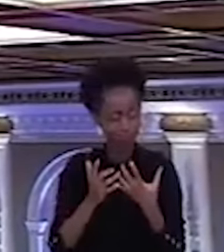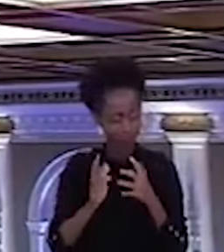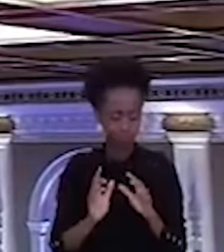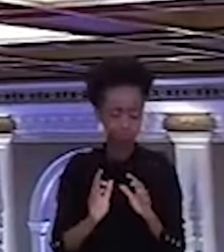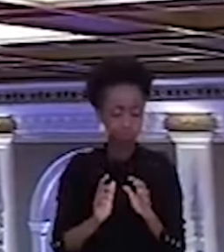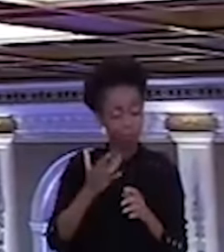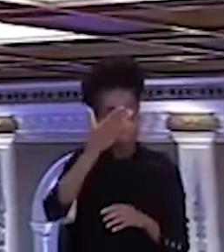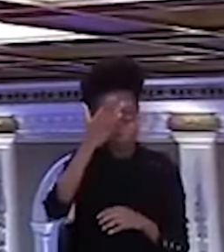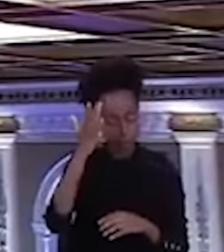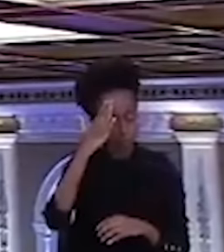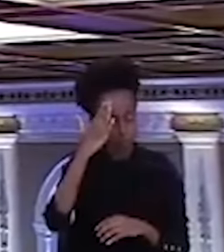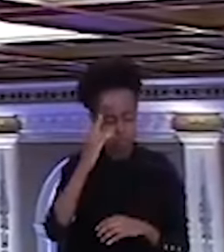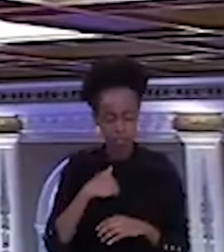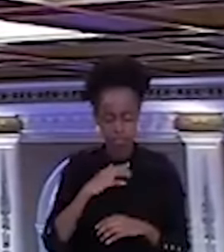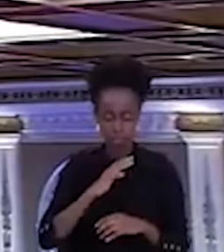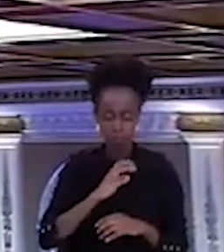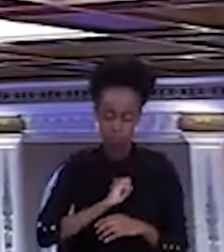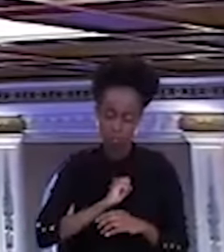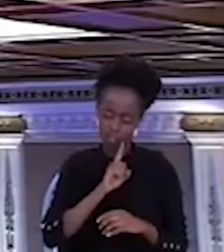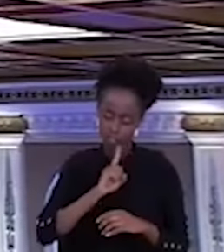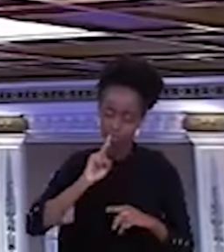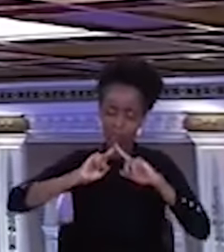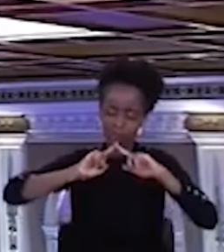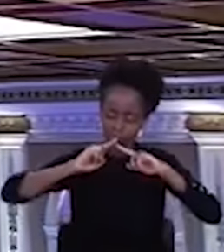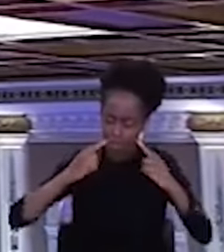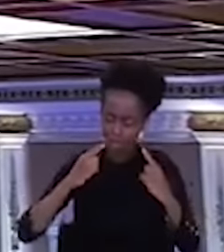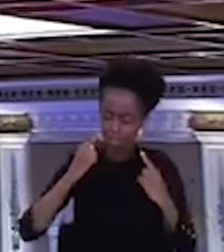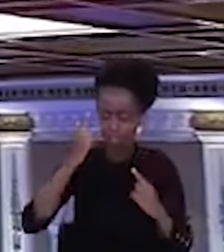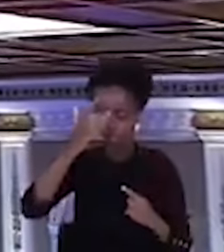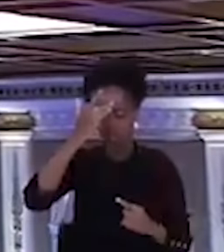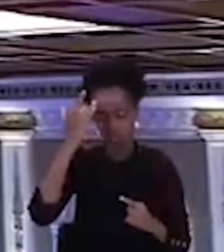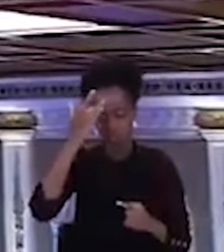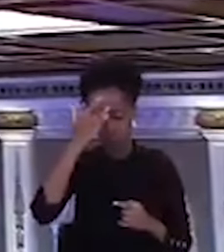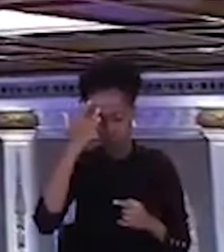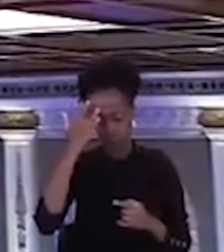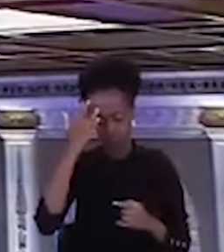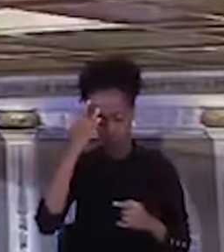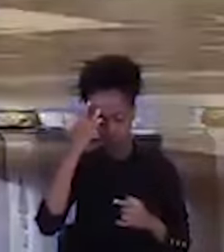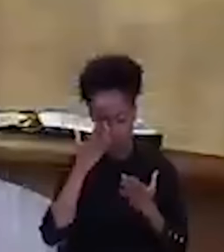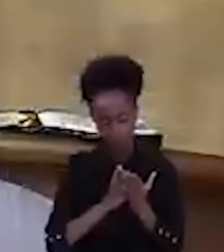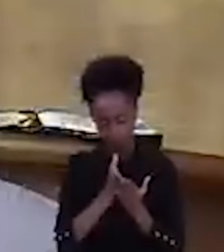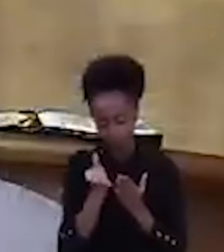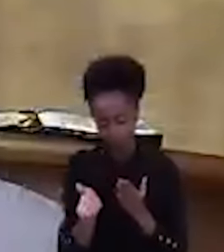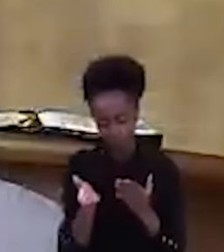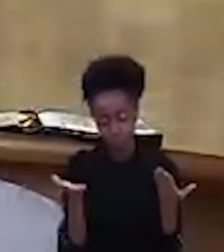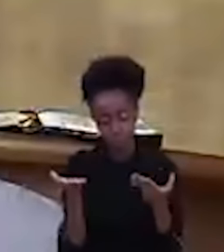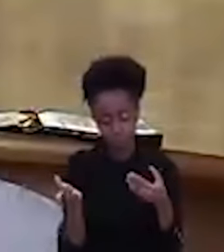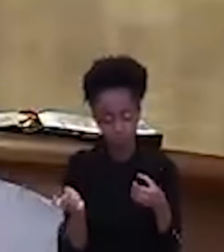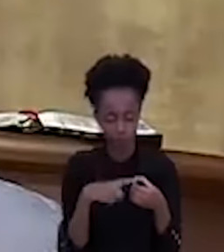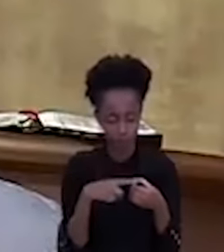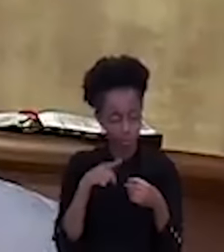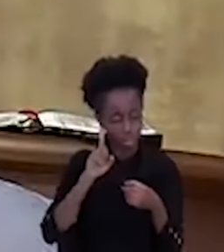amar, mas voltaram, meu Senhor, e Ele está aqui, minha amiga, meu amigo, fale com